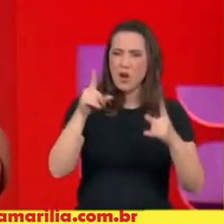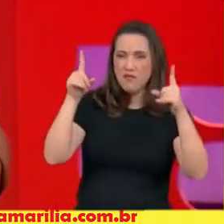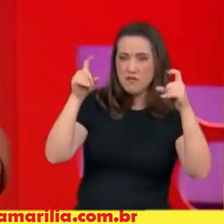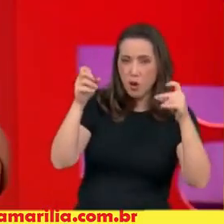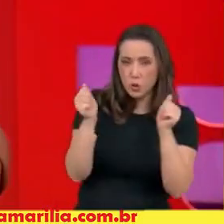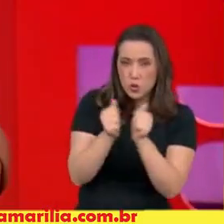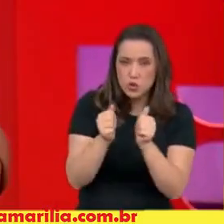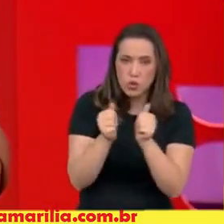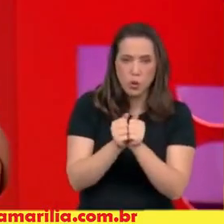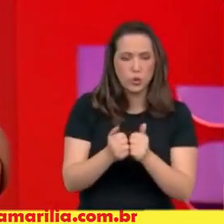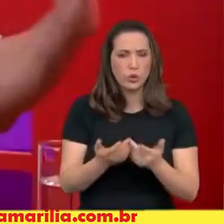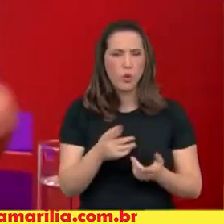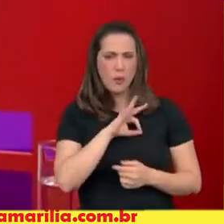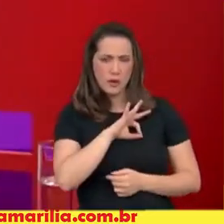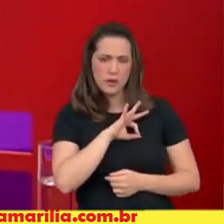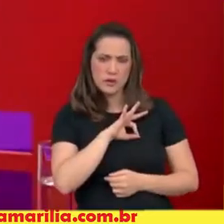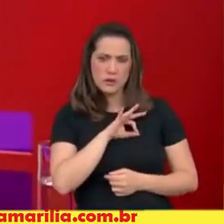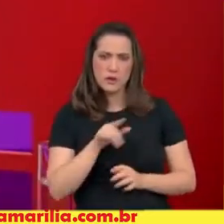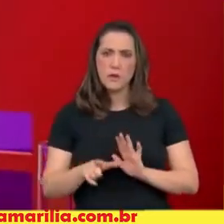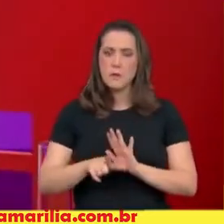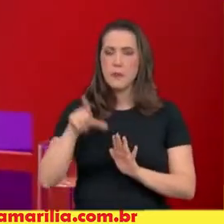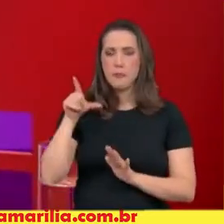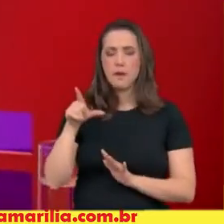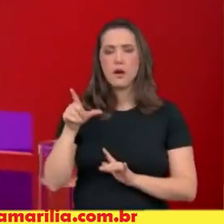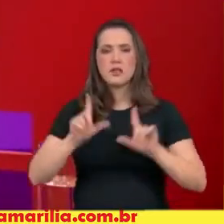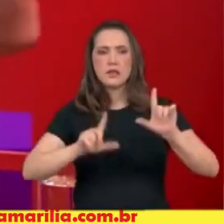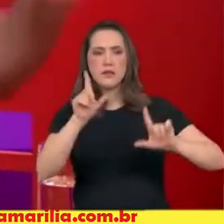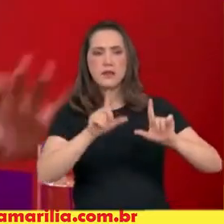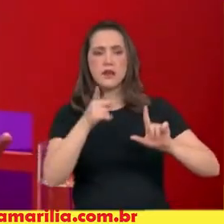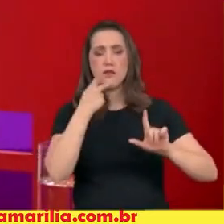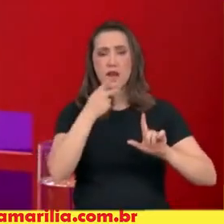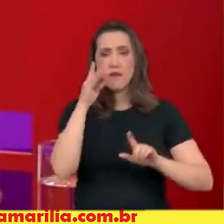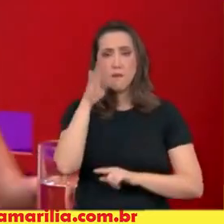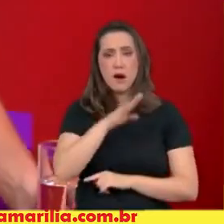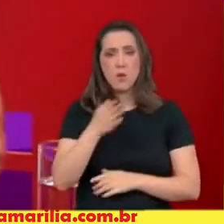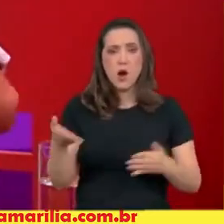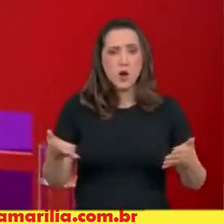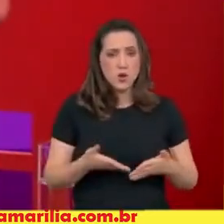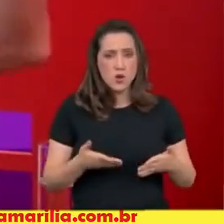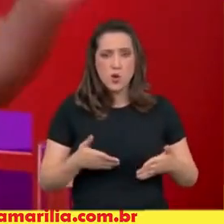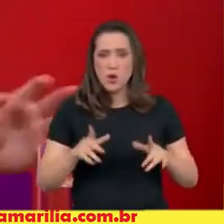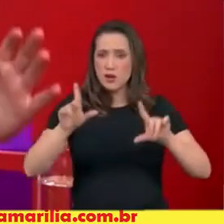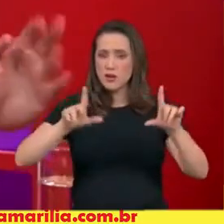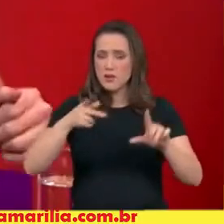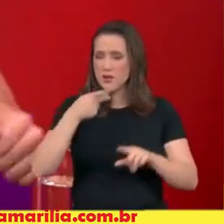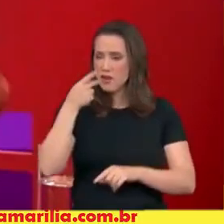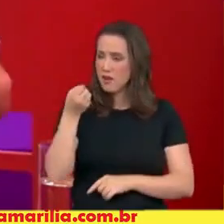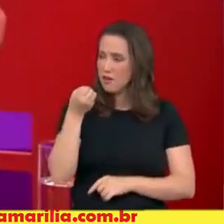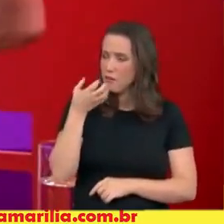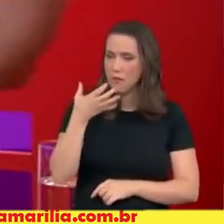que lidar com cobertura midiática negativa, toda a mídia está celebrando uma